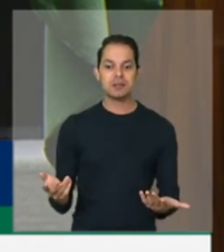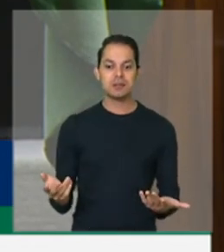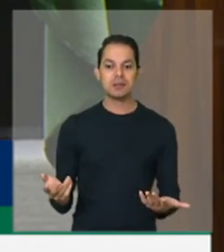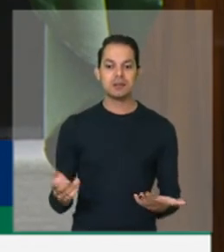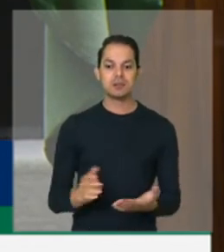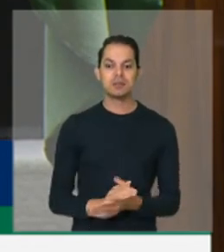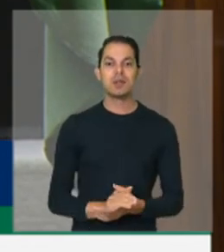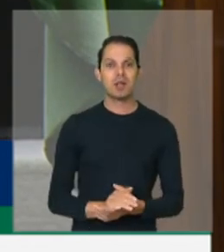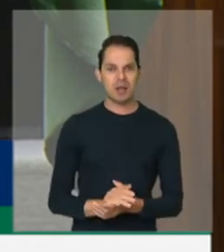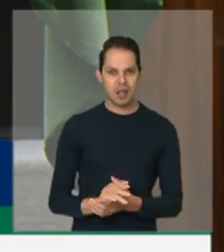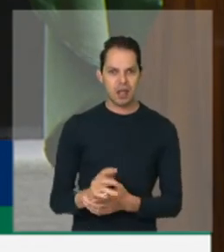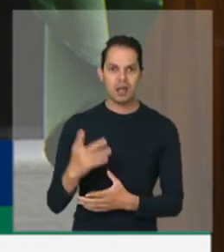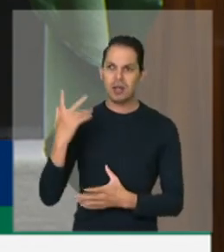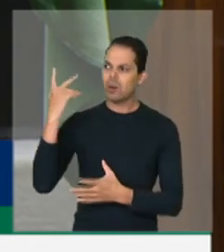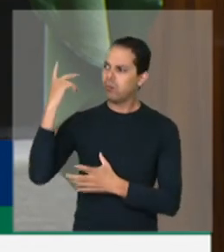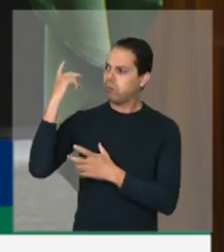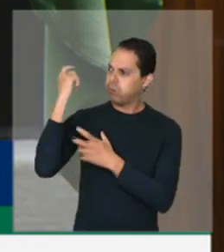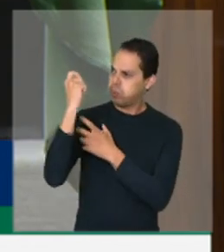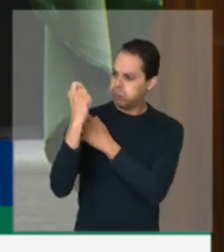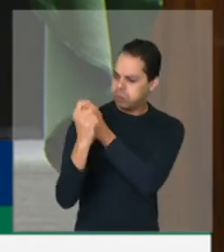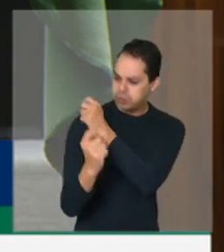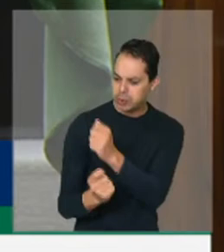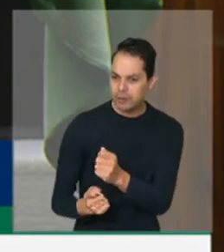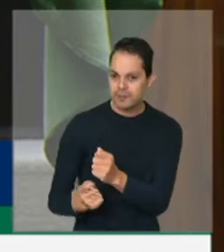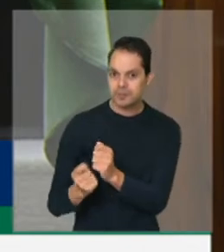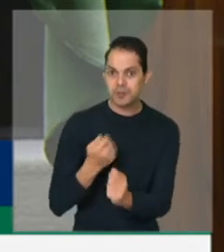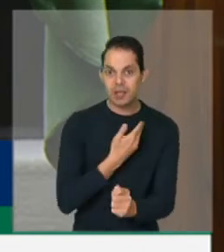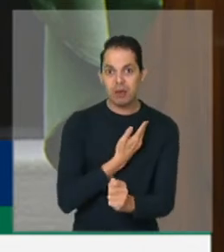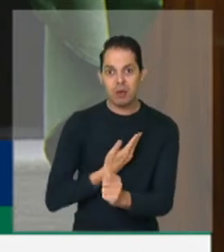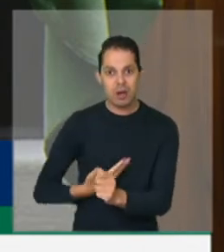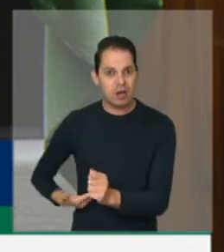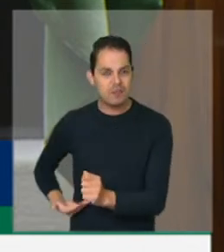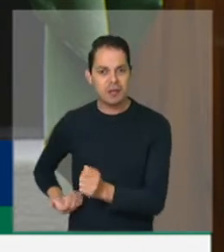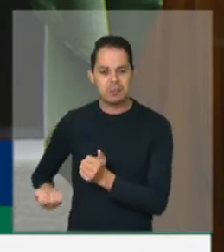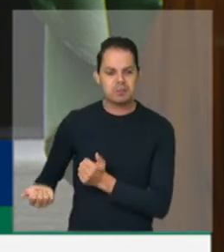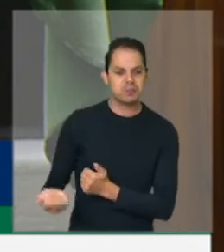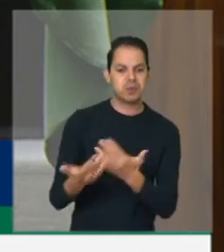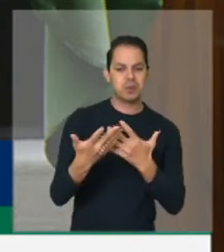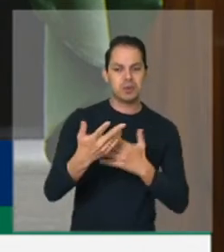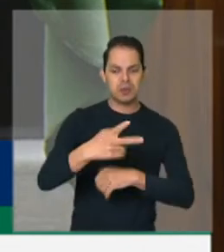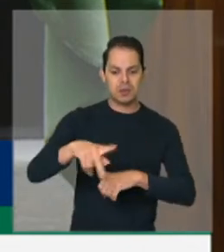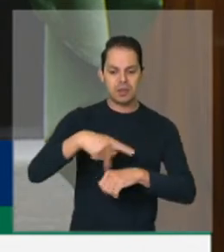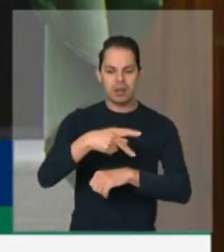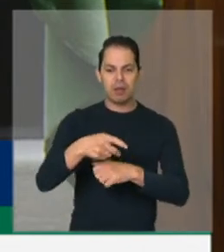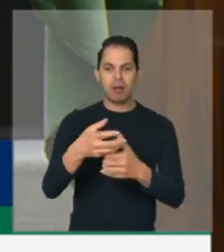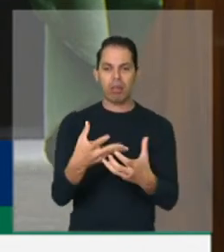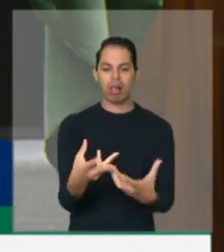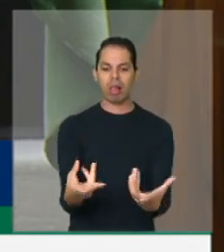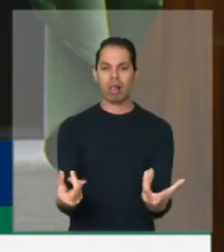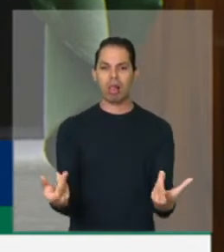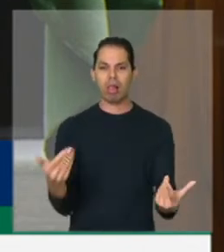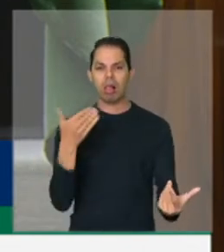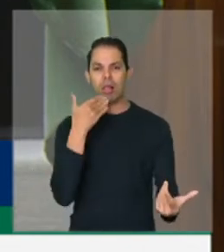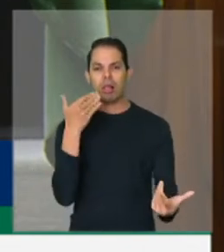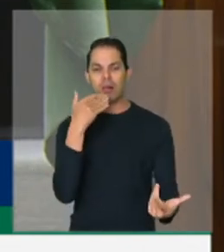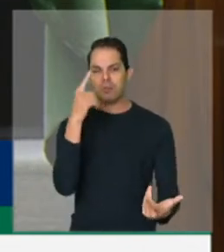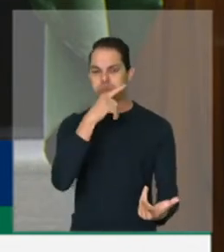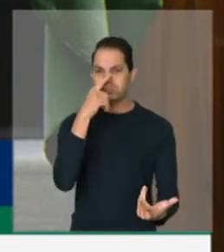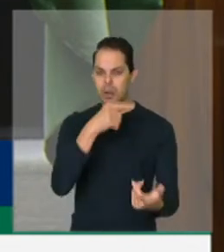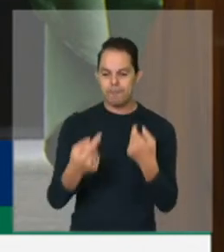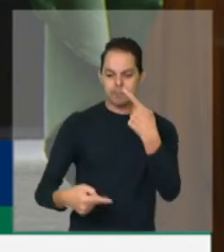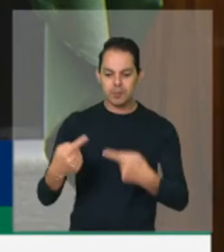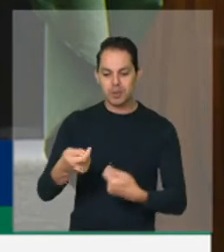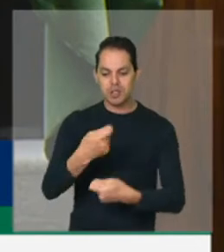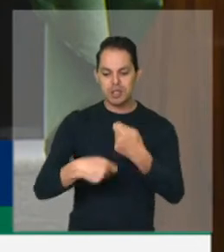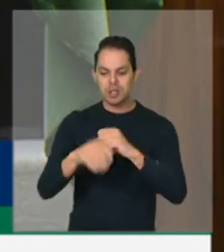Esse é o legado de um governo que está entregando ao país, aos frangalhos, que não tem política econômica